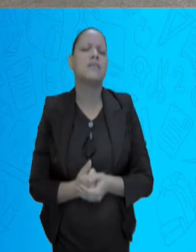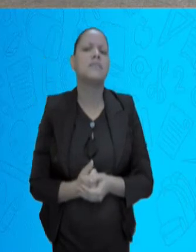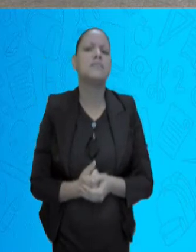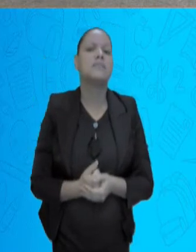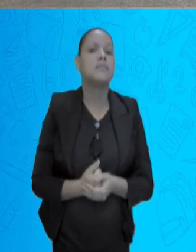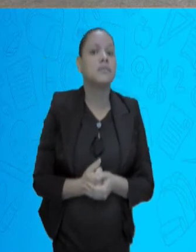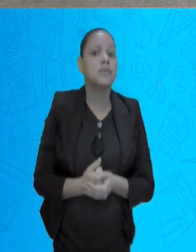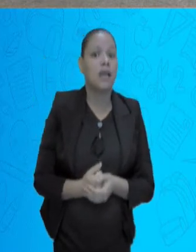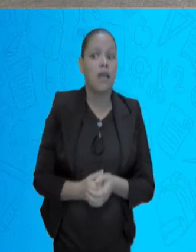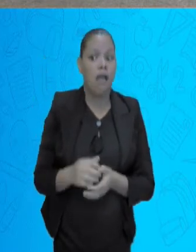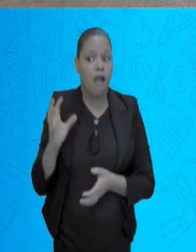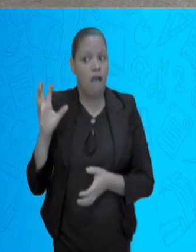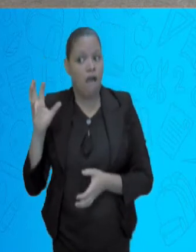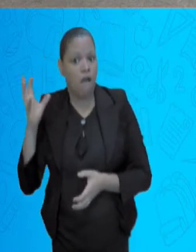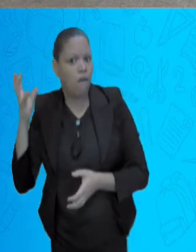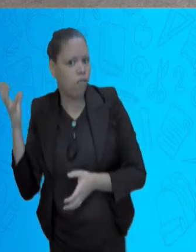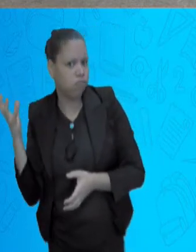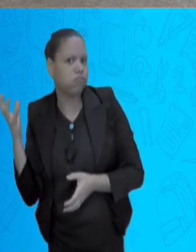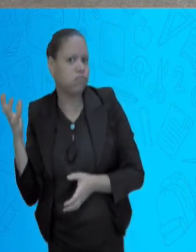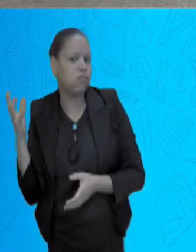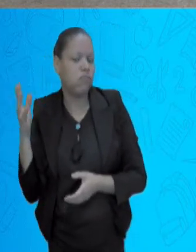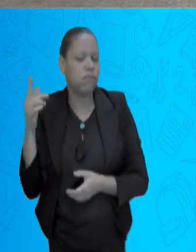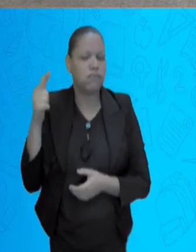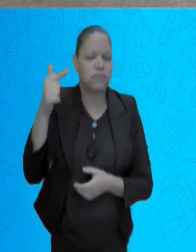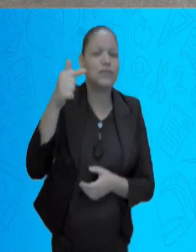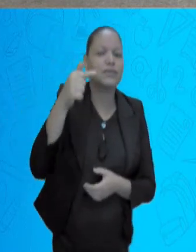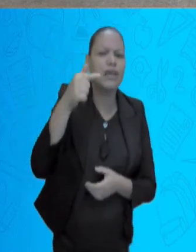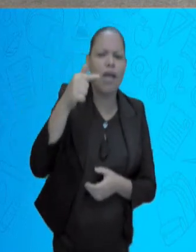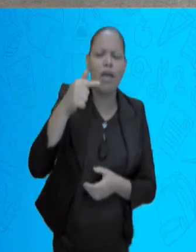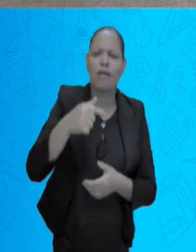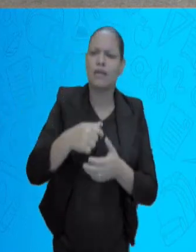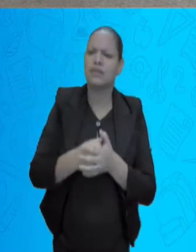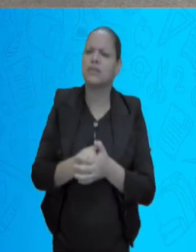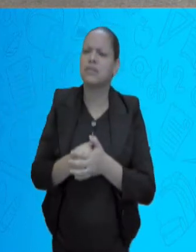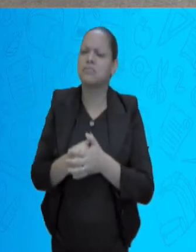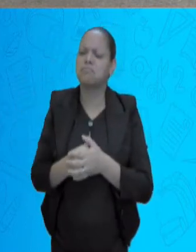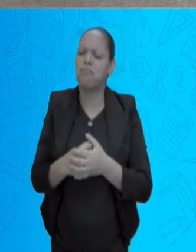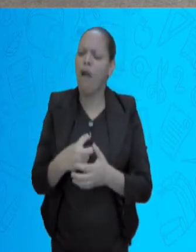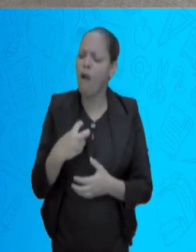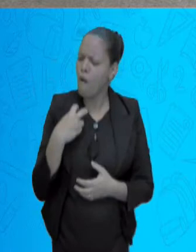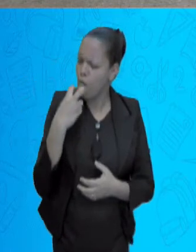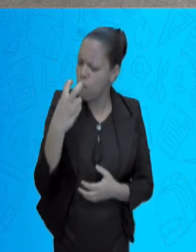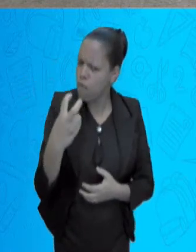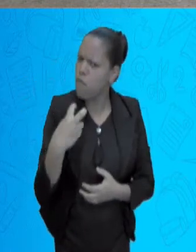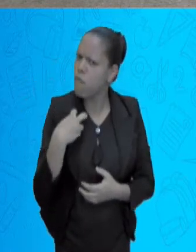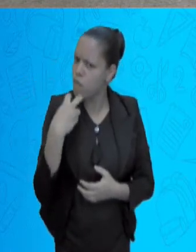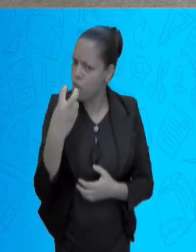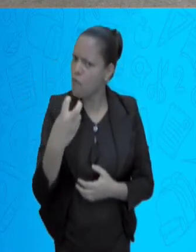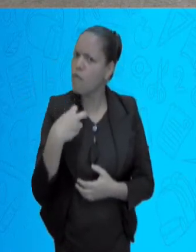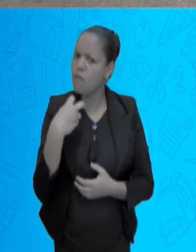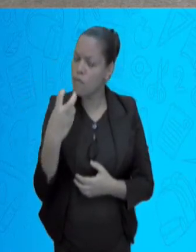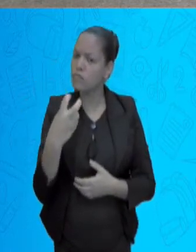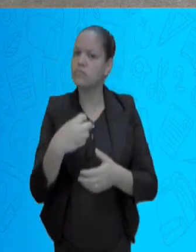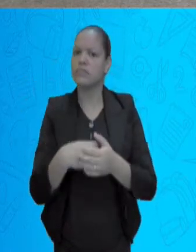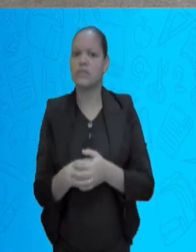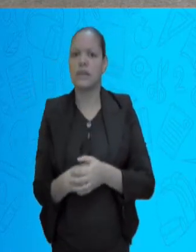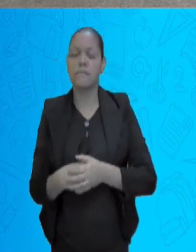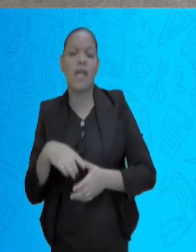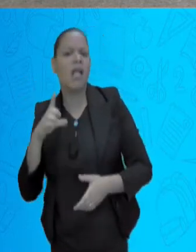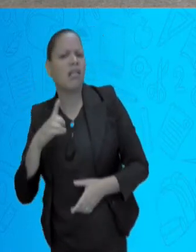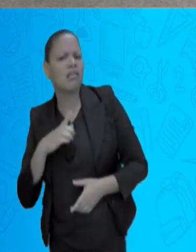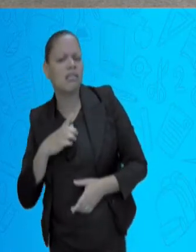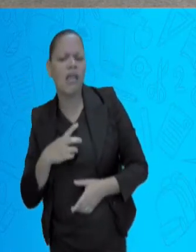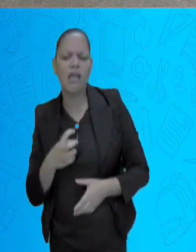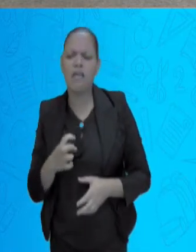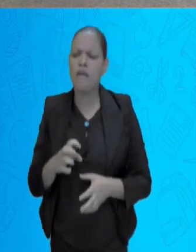7, dependendo da pronúncia. Em alguns lugares, em algumas regiões, eles não falam